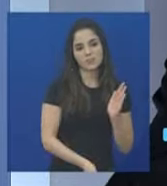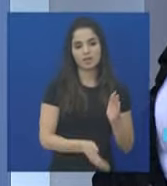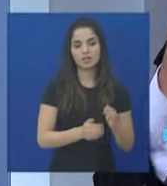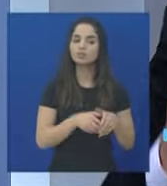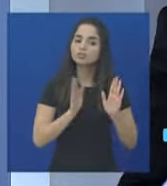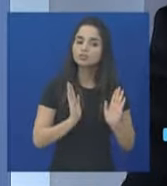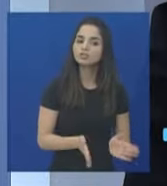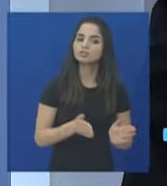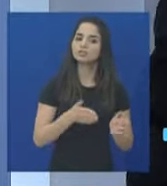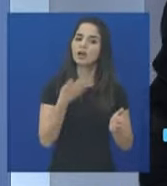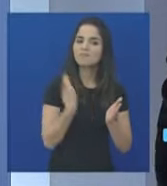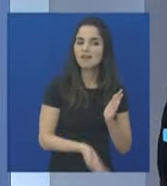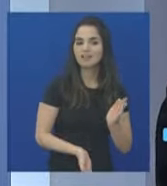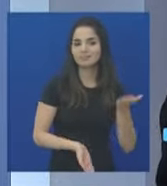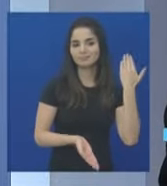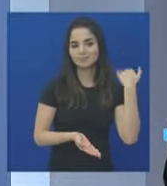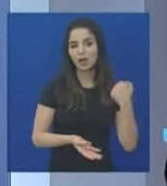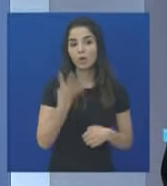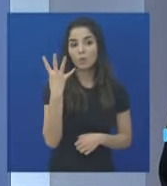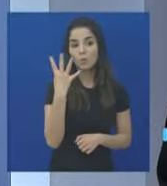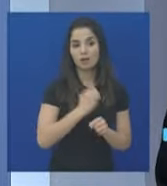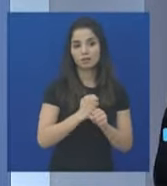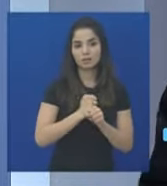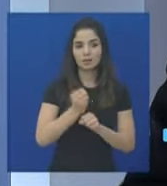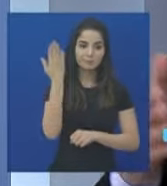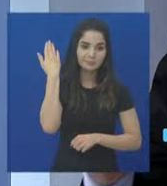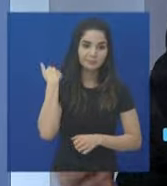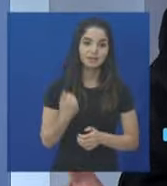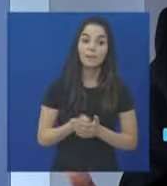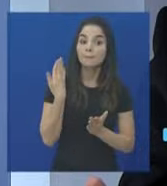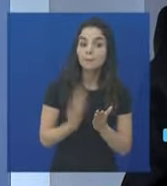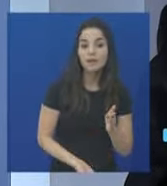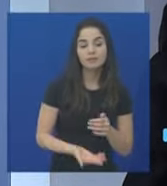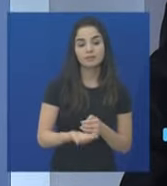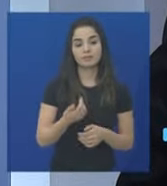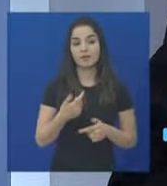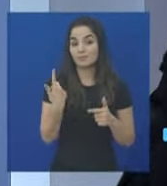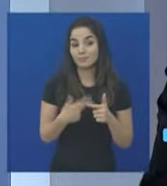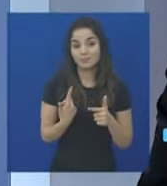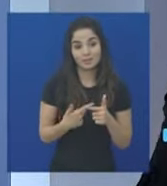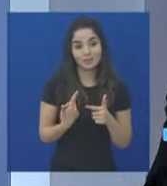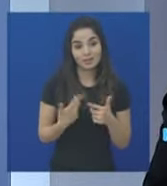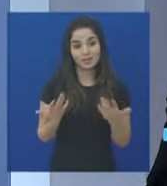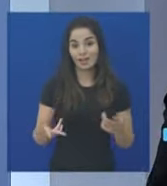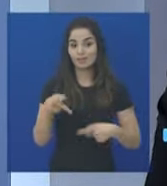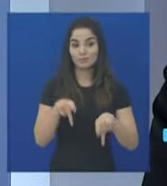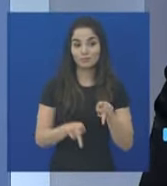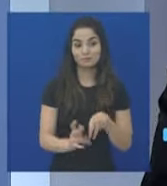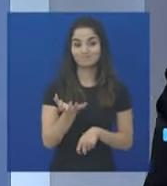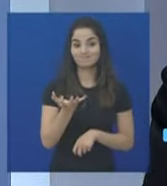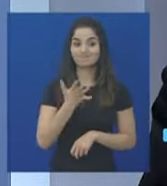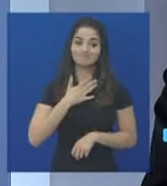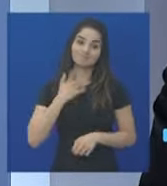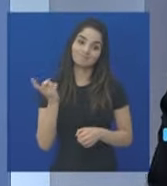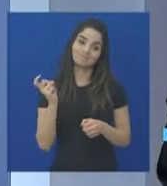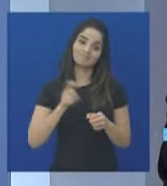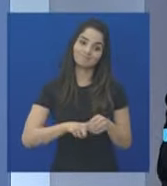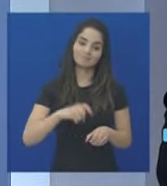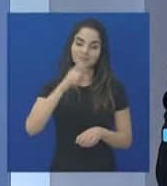até mesmo com o meu apoio, há quatro anos atrás. E vai perder agora porque o povo quer de volta Marquinhos Mendes,